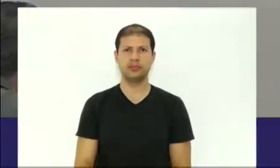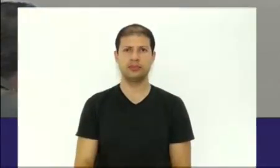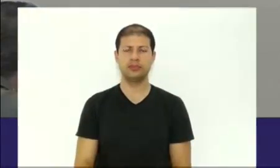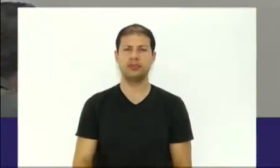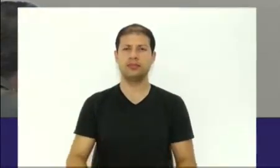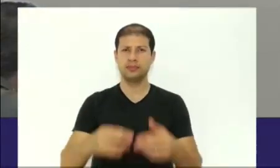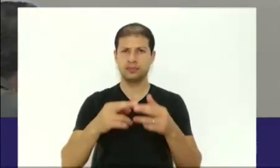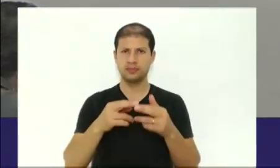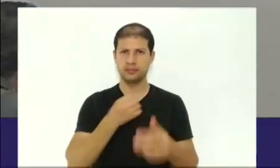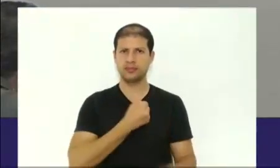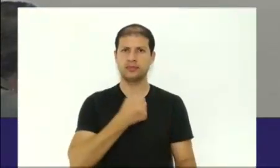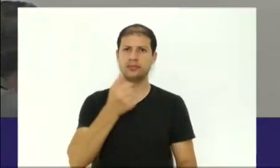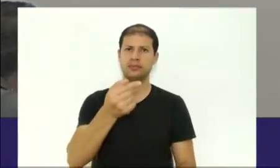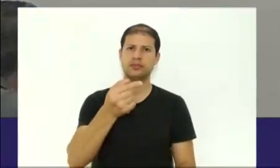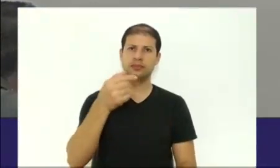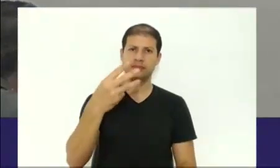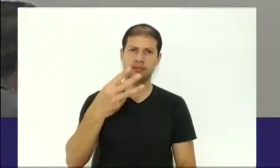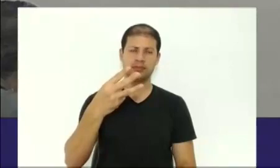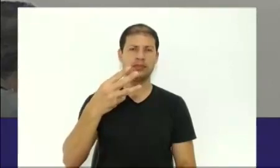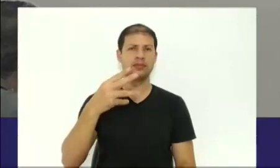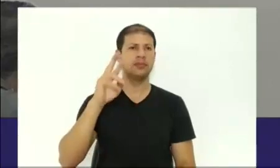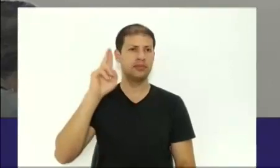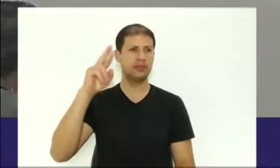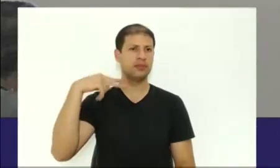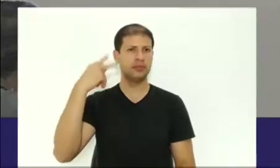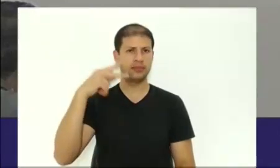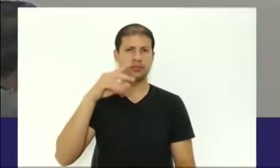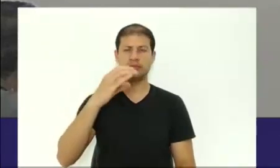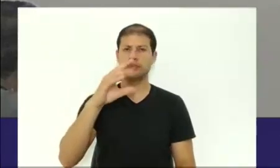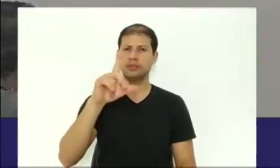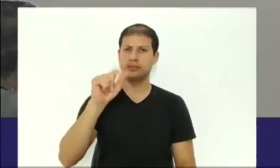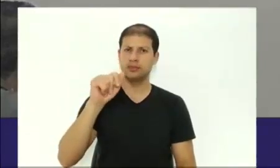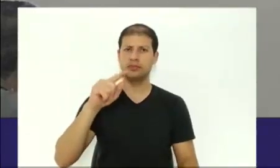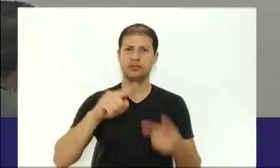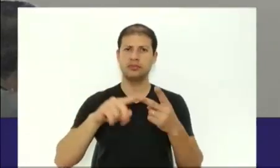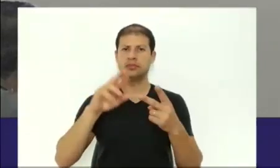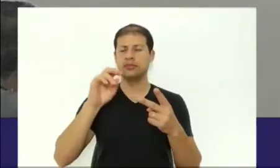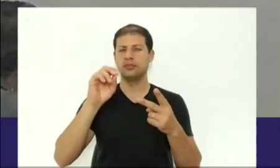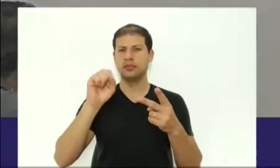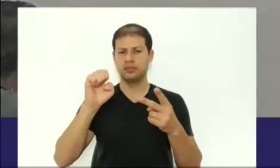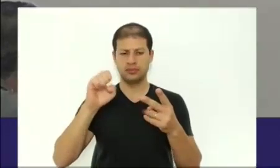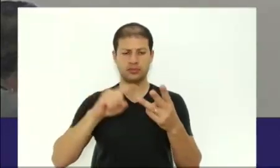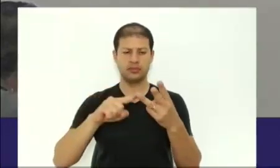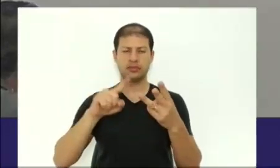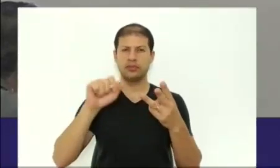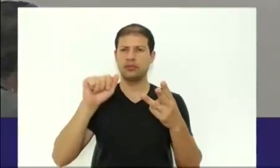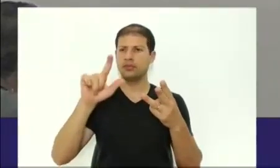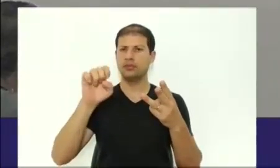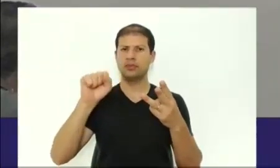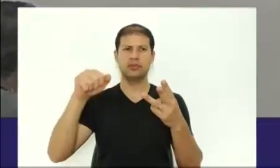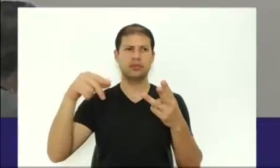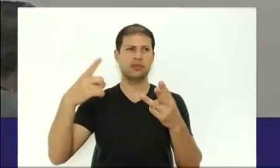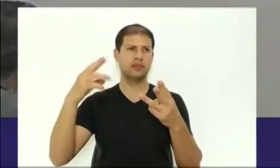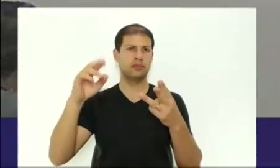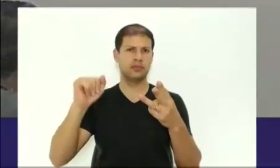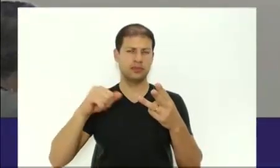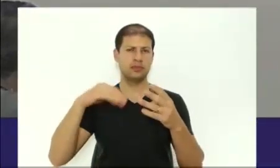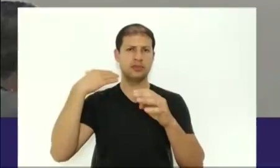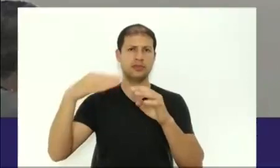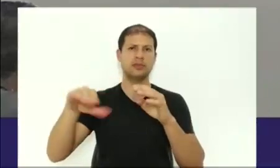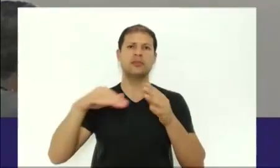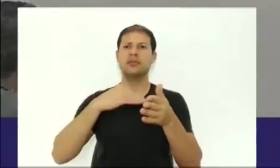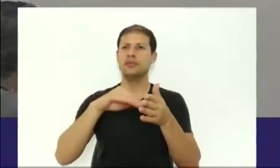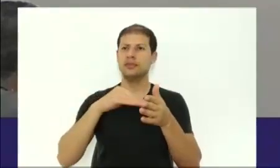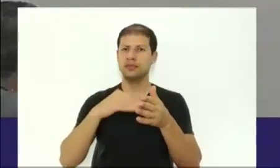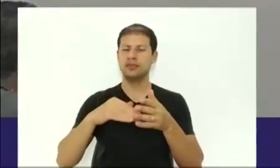Requerimento número 73, de autoria dos vereadores Cula, Rosiello e Alessandra Lucchesi, ao secretário estadual de Educação